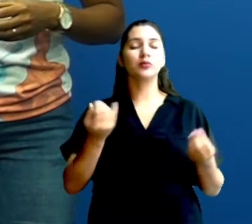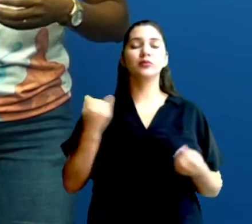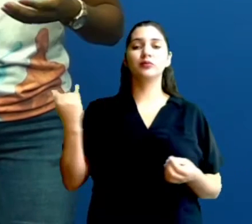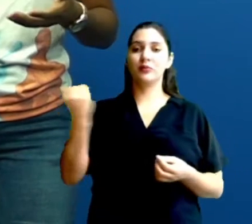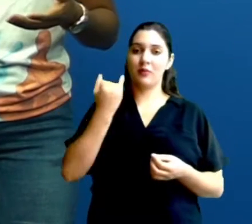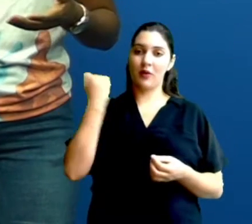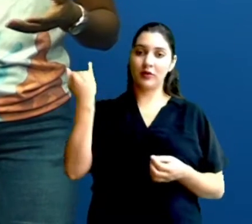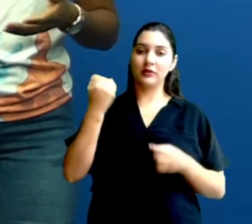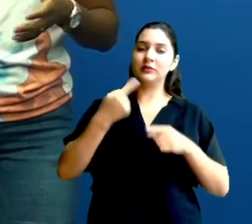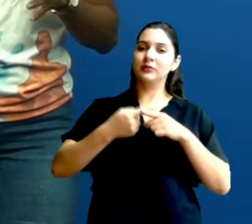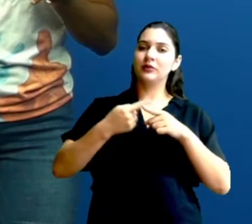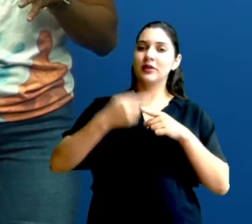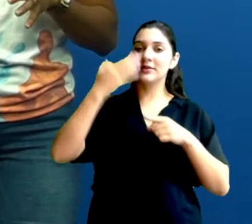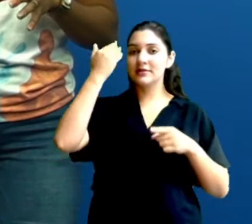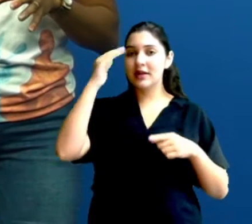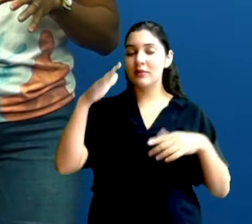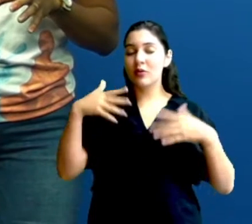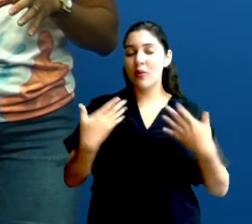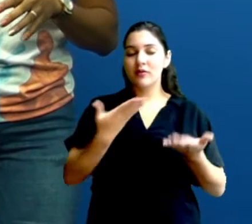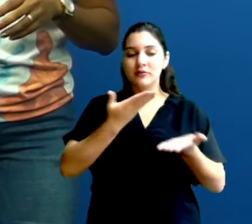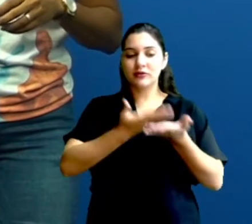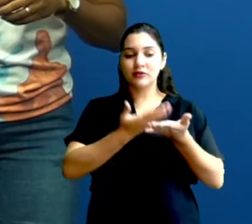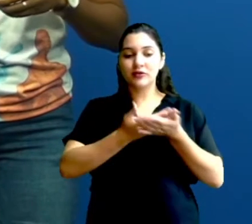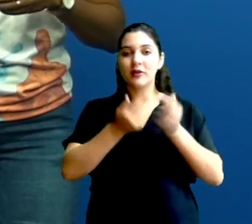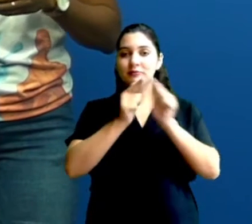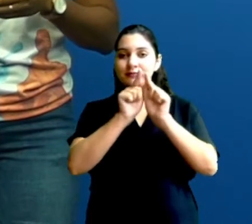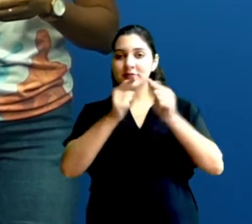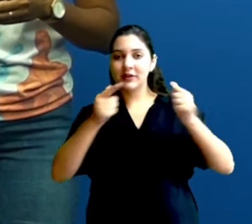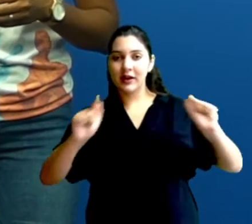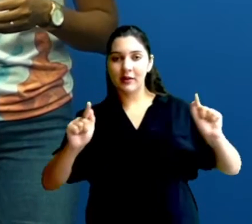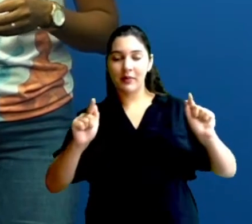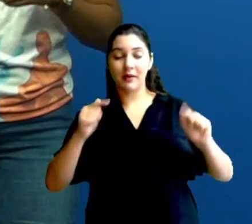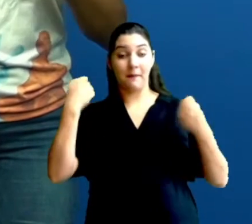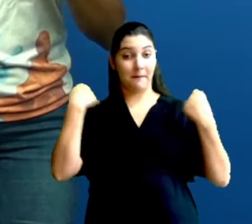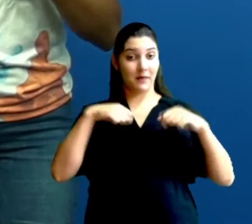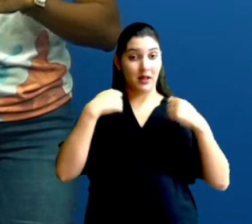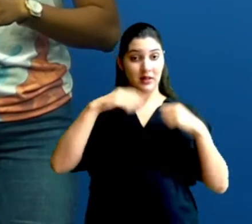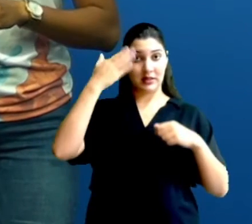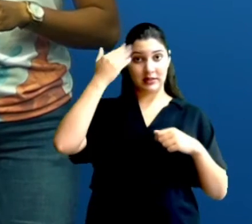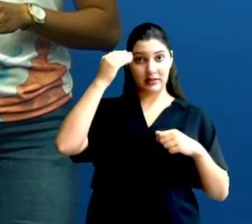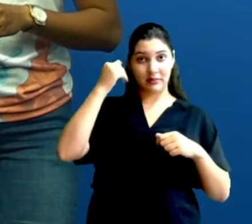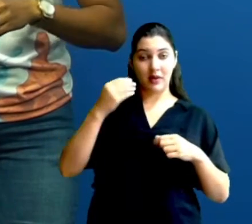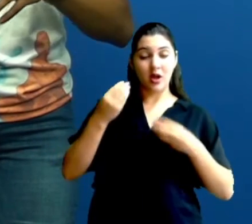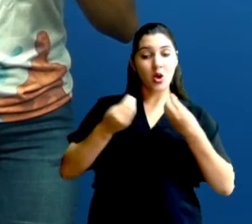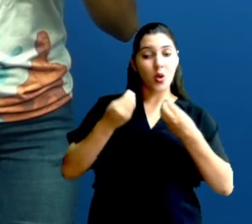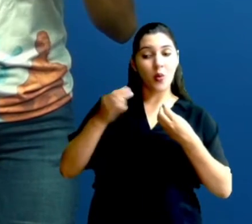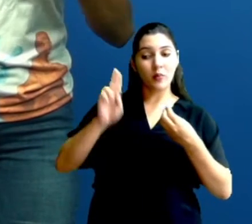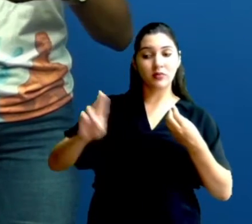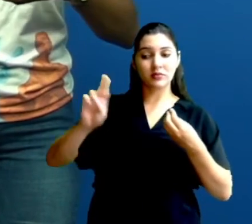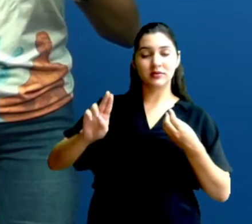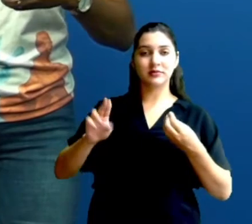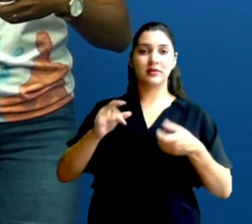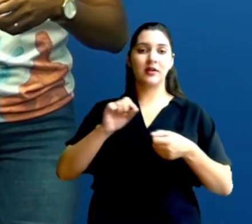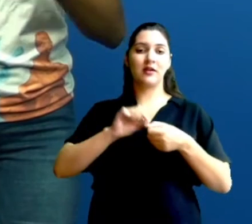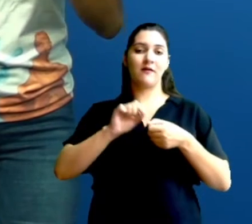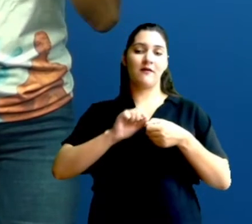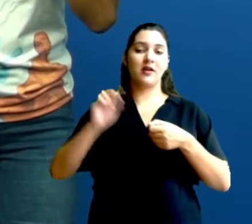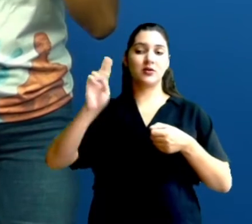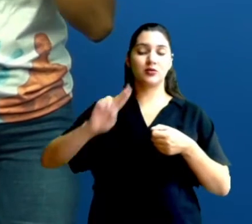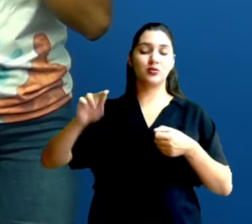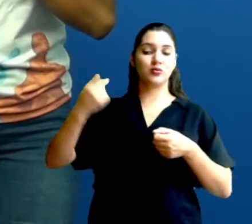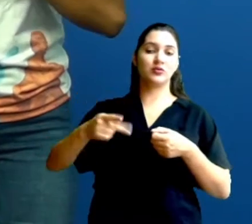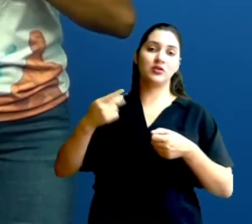essencial, porque a gente sabe que quando a gente está estudando gramática, a gente precisa saber os usos e a gente faz uso